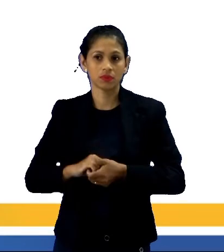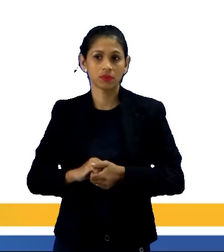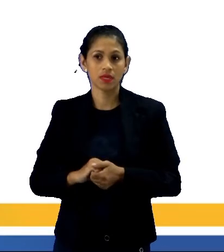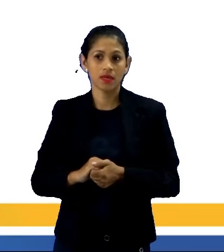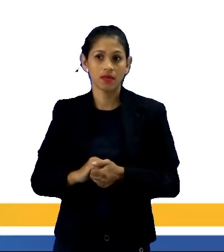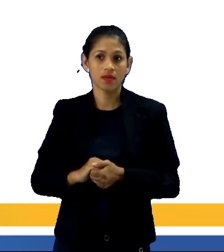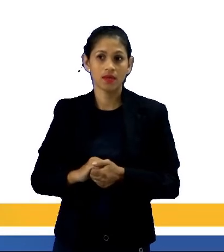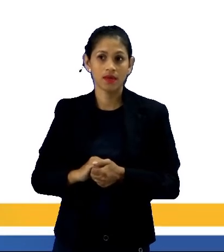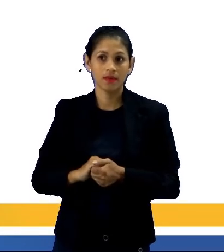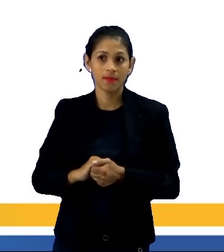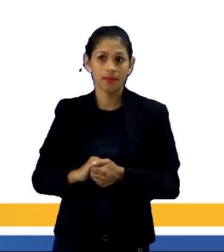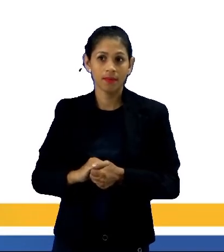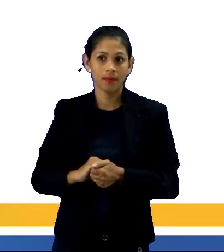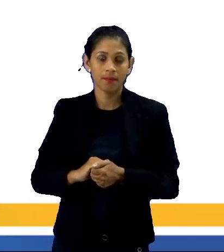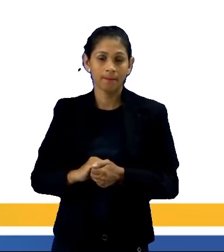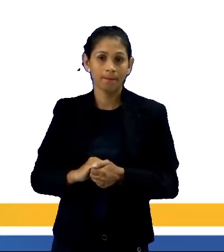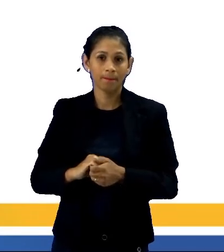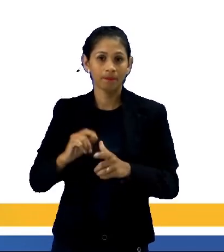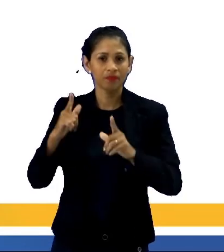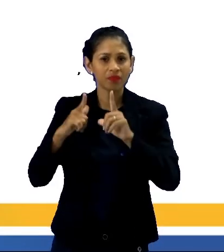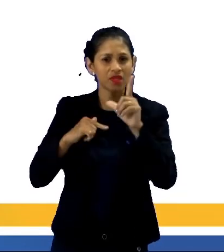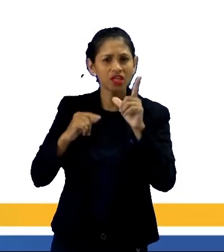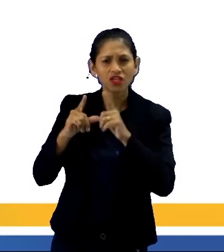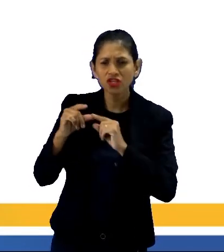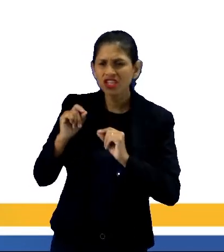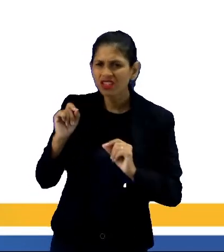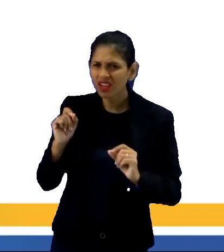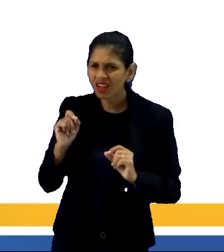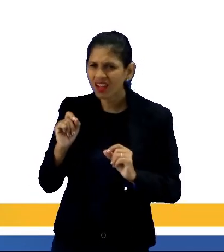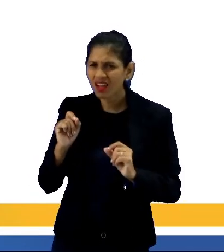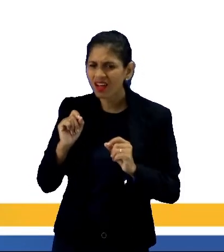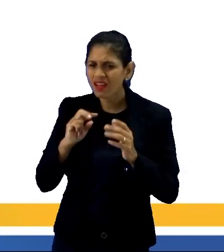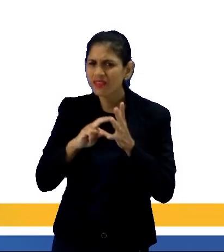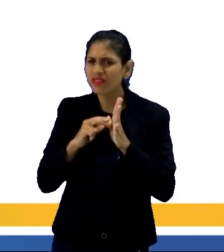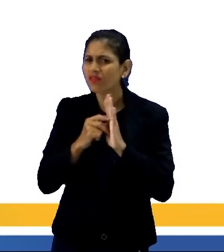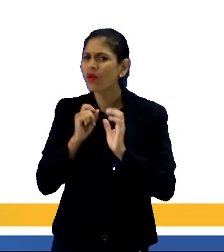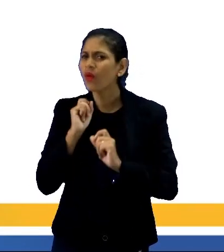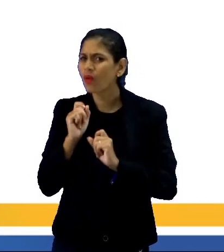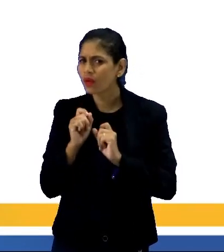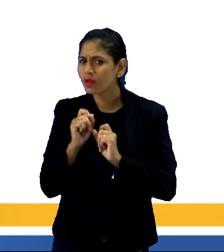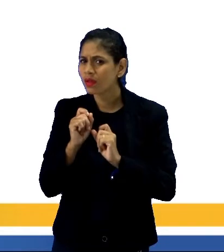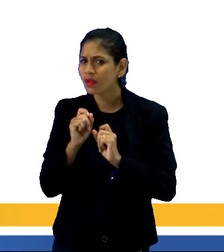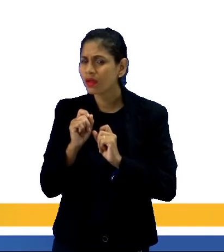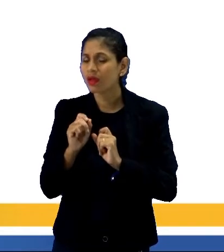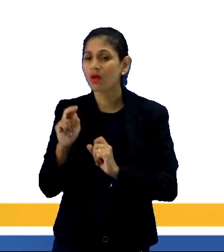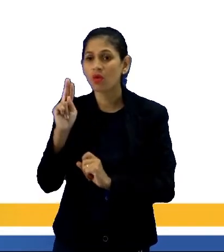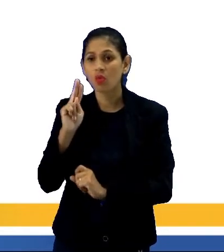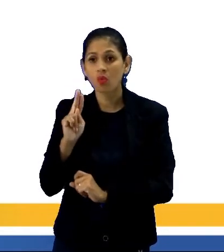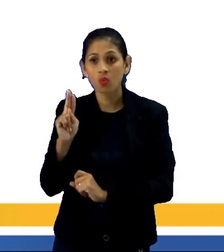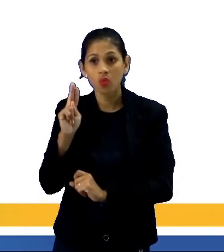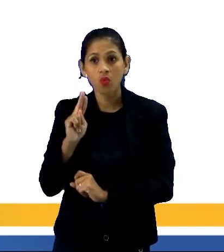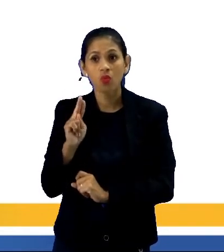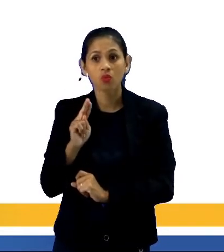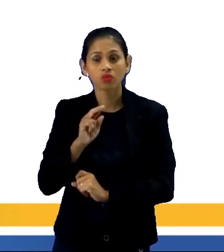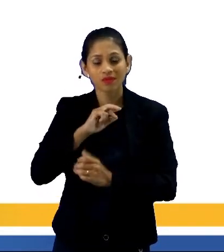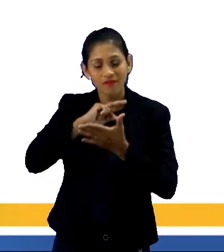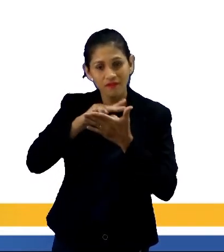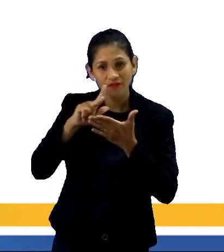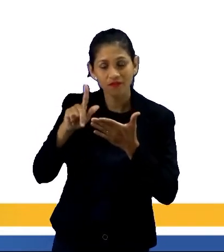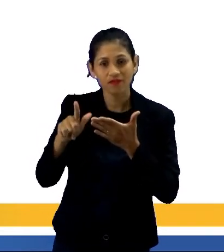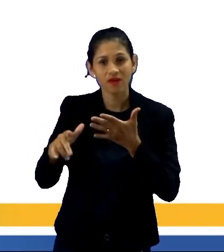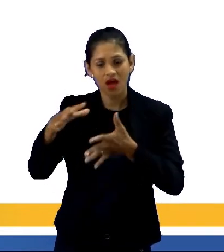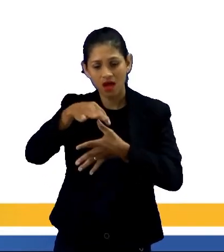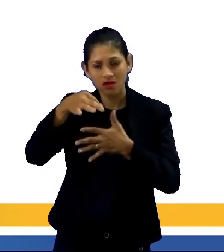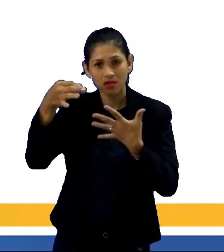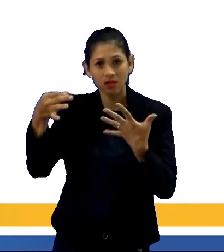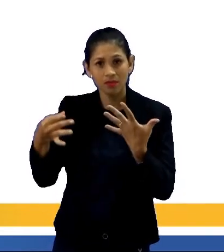sentido de que para anunciar os produtos da Hortifruti, eles usam muitos elementos de filmes, de personagens de